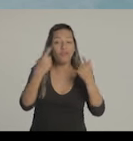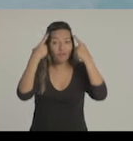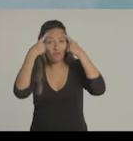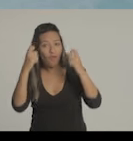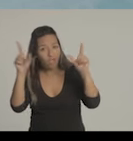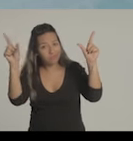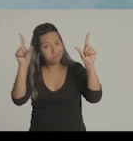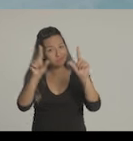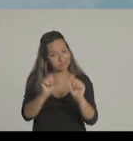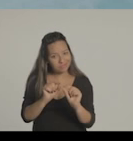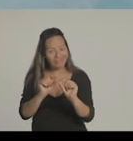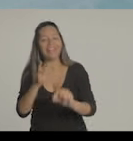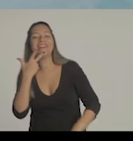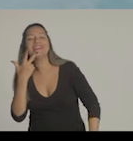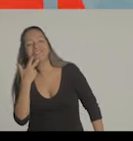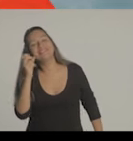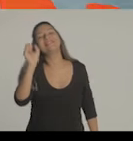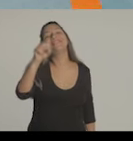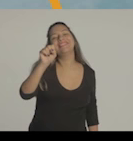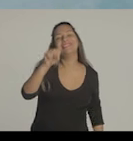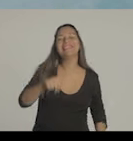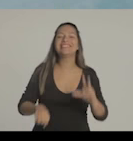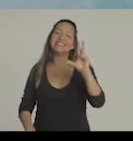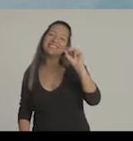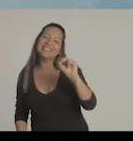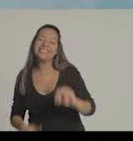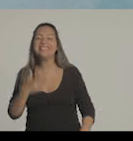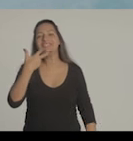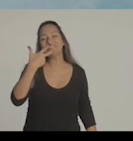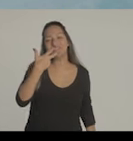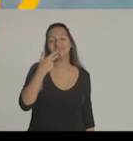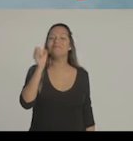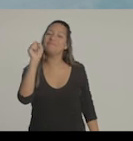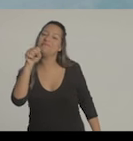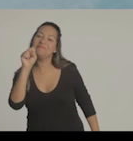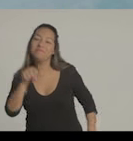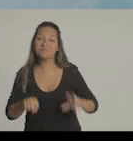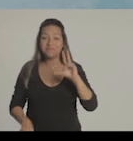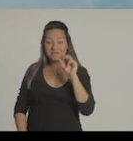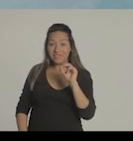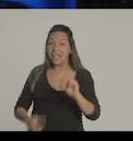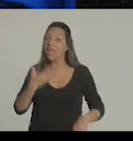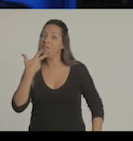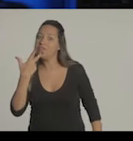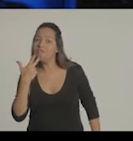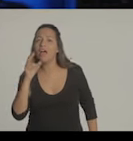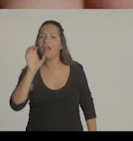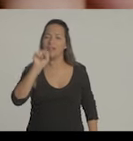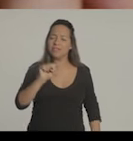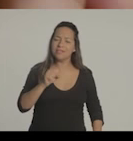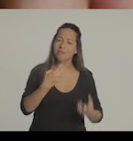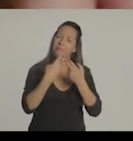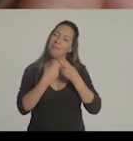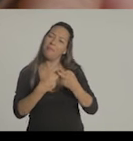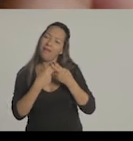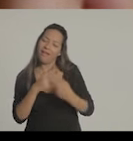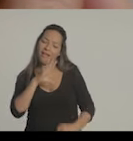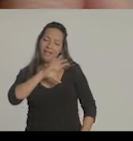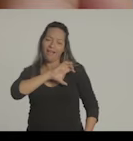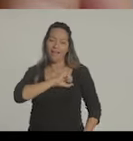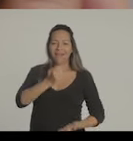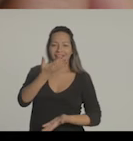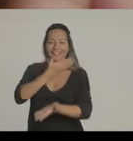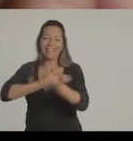menos violenta. Diga sim, 50. Diga sim, 50. Diga sim pra tolerância,